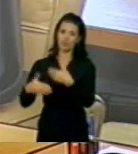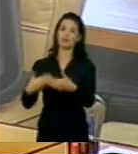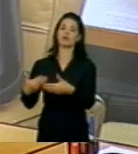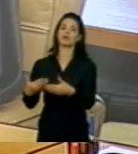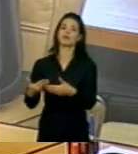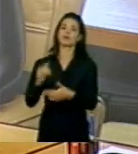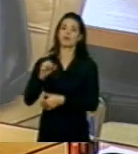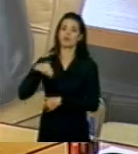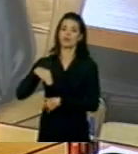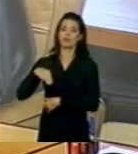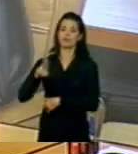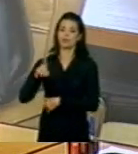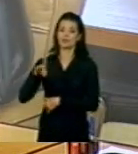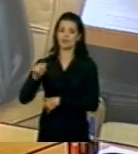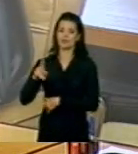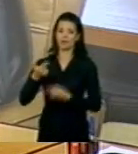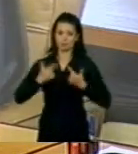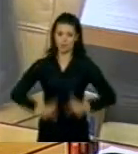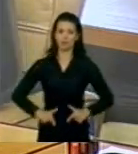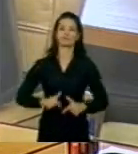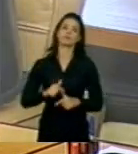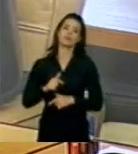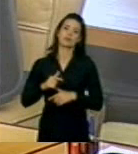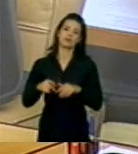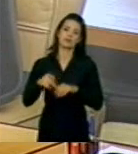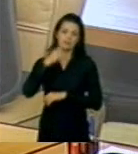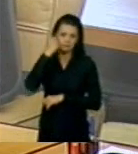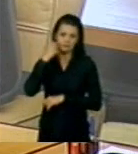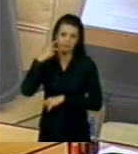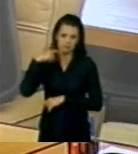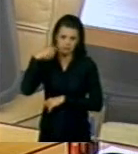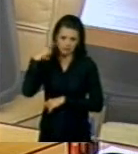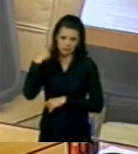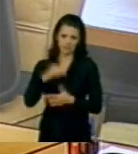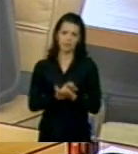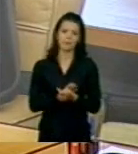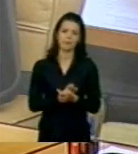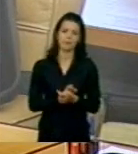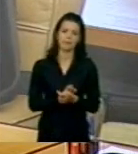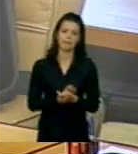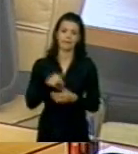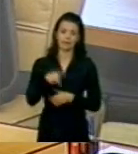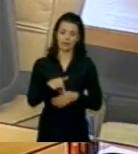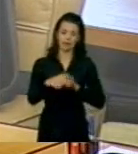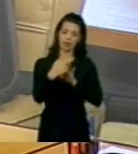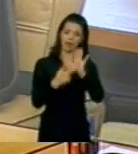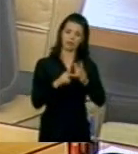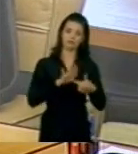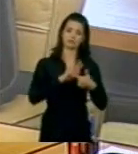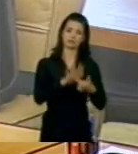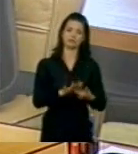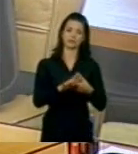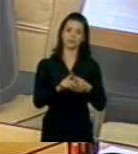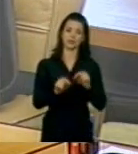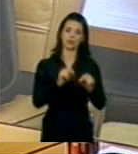imunidades parlamentares. Referido dispositivo, segundo sustenta em tal peça, manteve sob